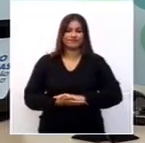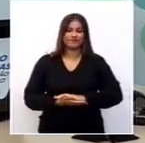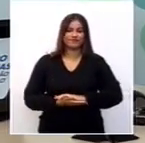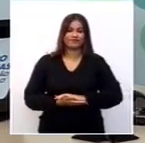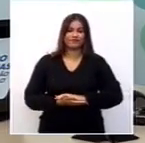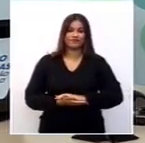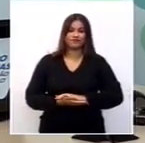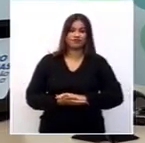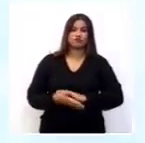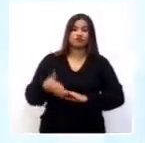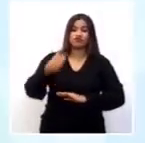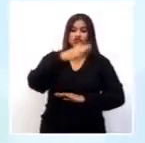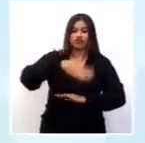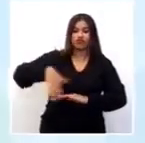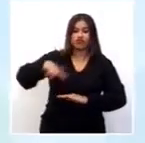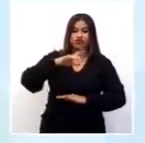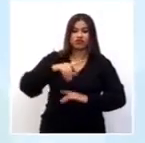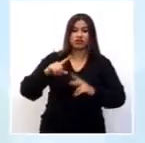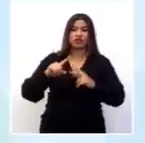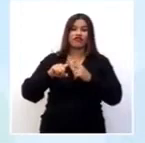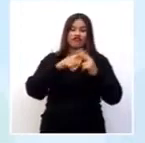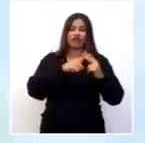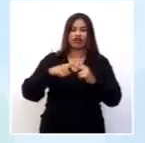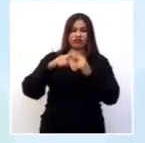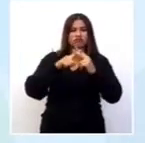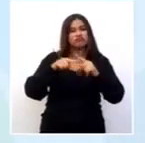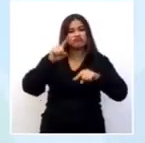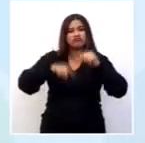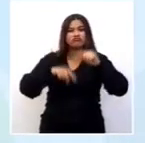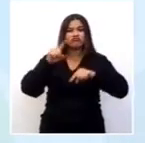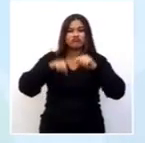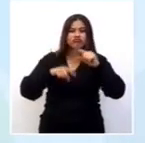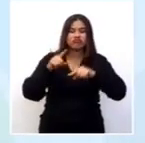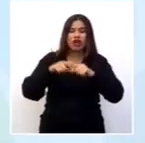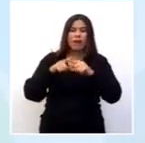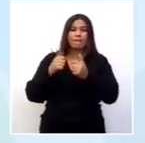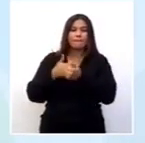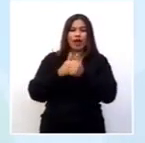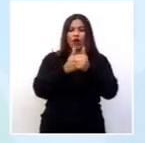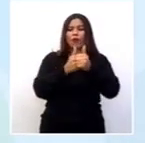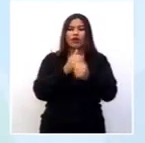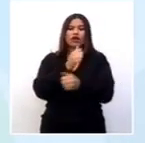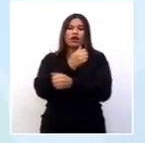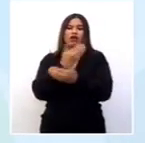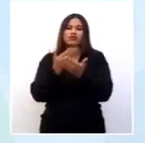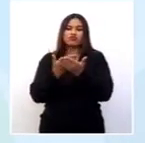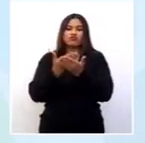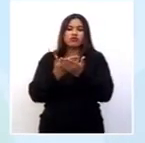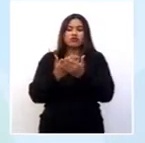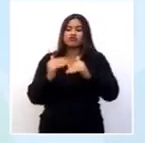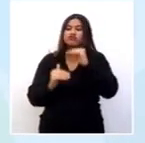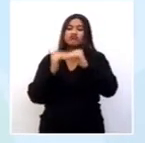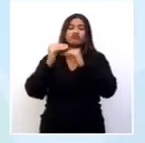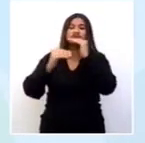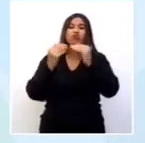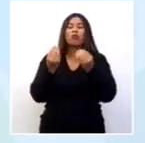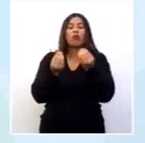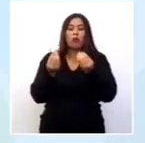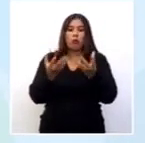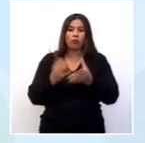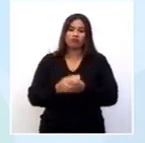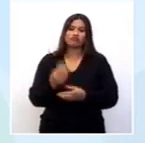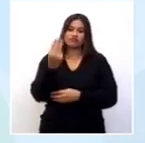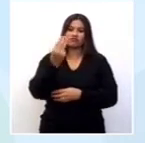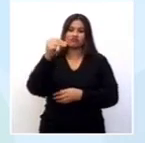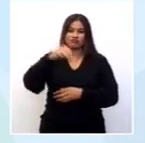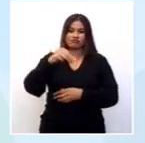o que você está usando para fazer o acompanhamento do progresso das aprendizagens dos estudantes? Vocês terão 3 minutos